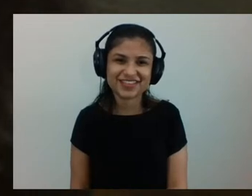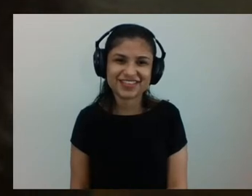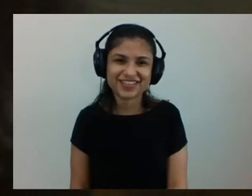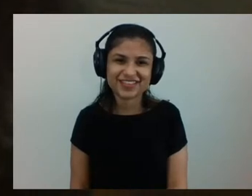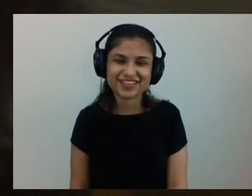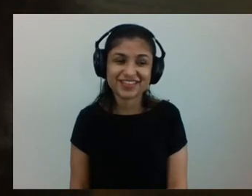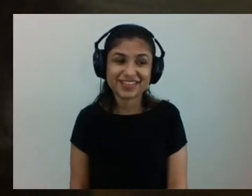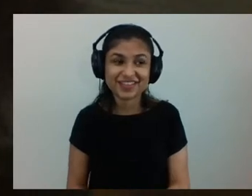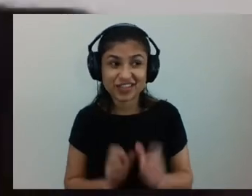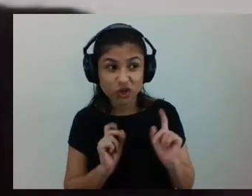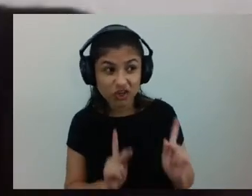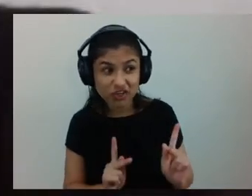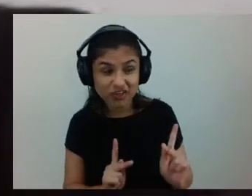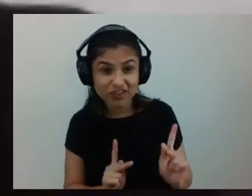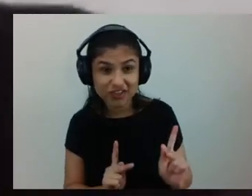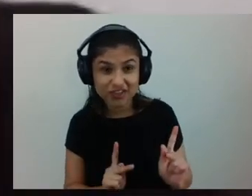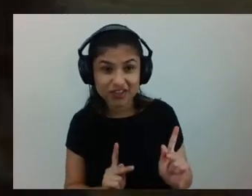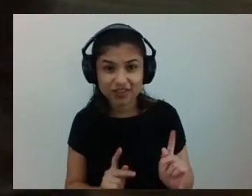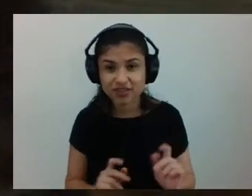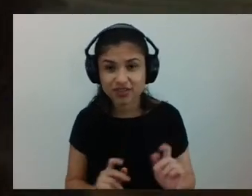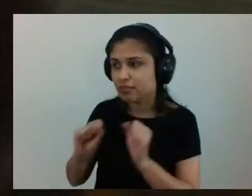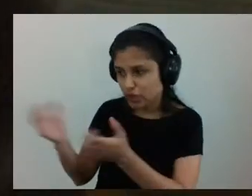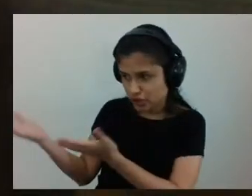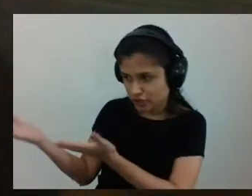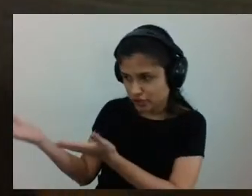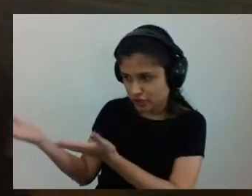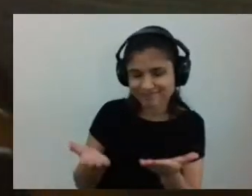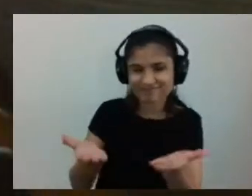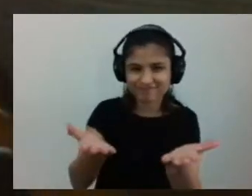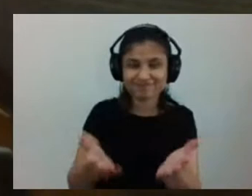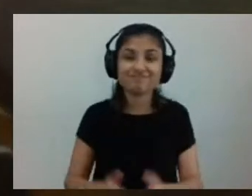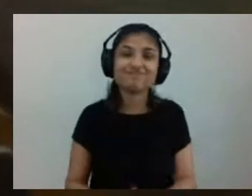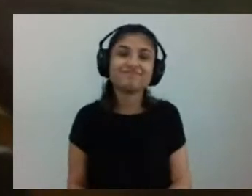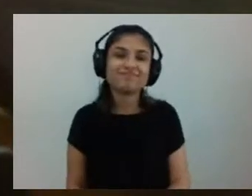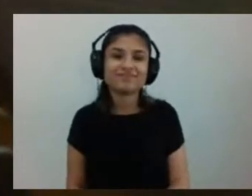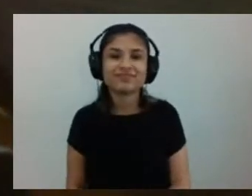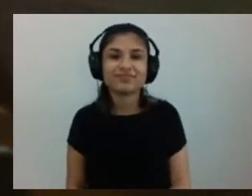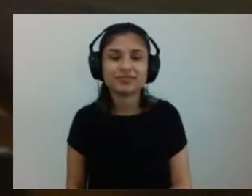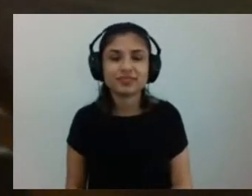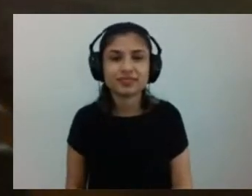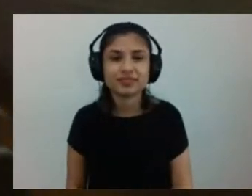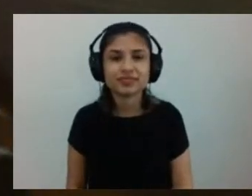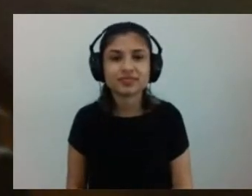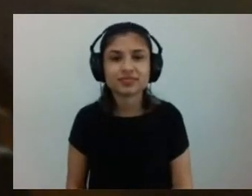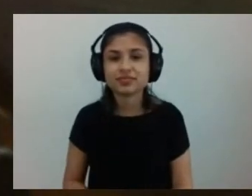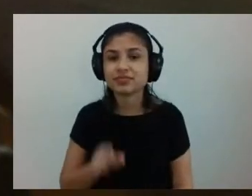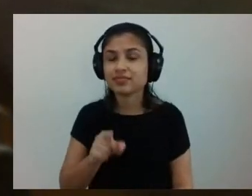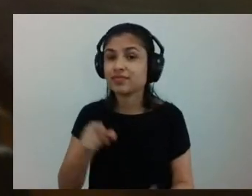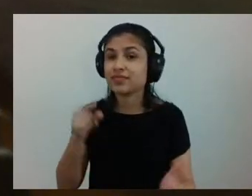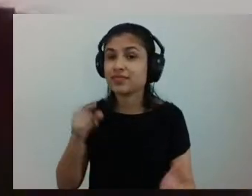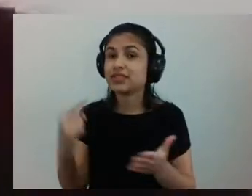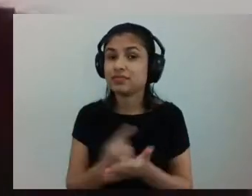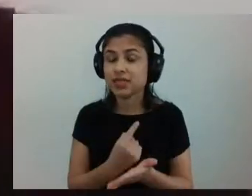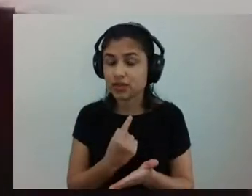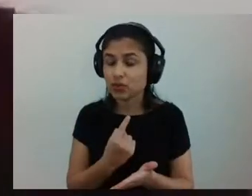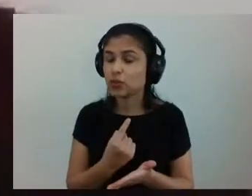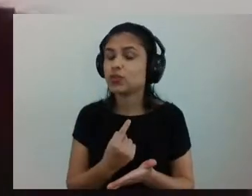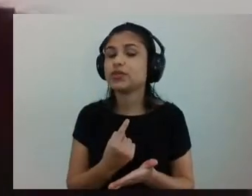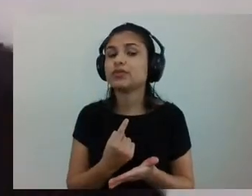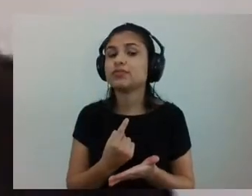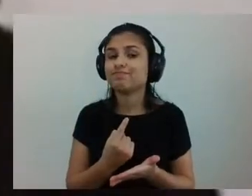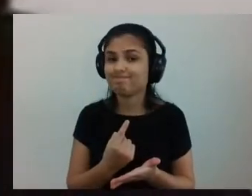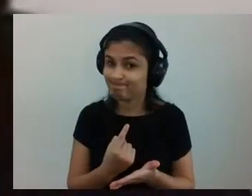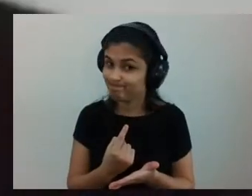Ok? Pode falar, professor, você tem a palavra. Então, essa pergunta é muito